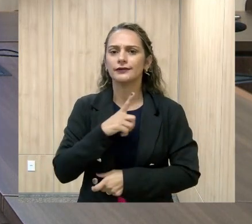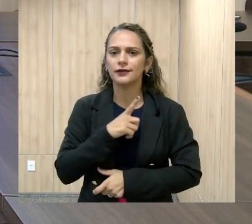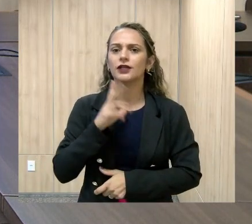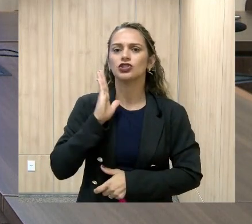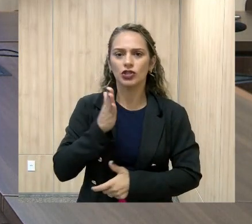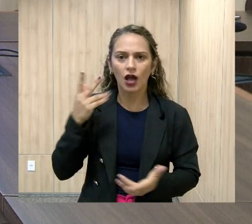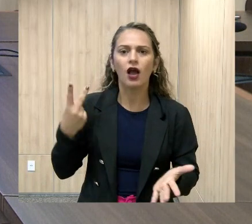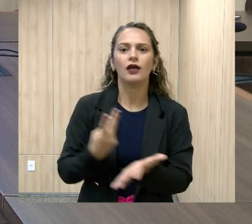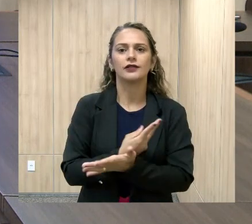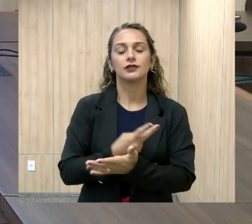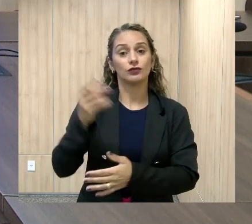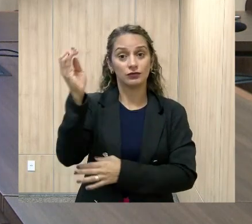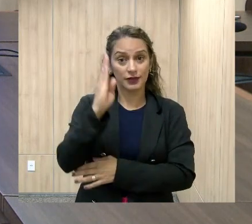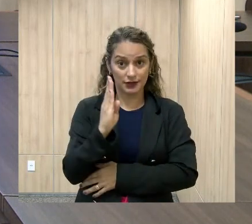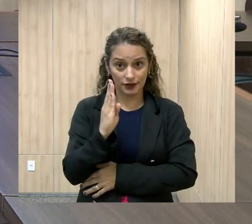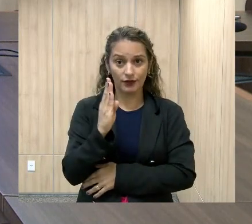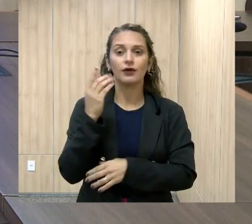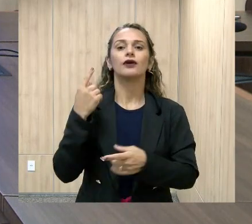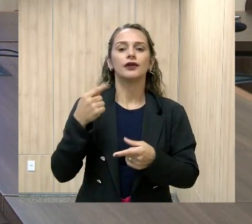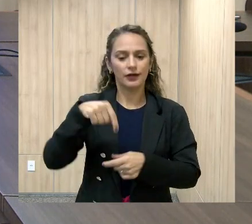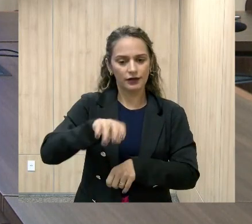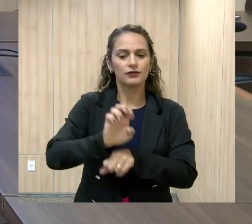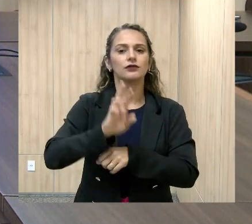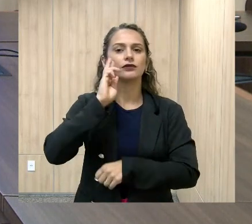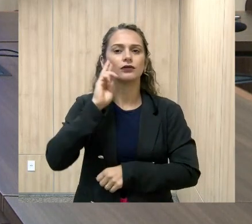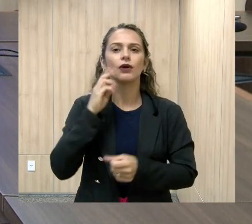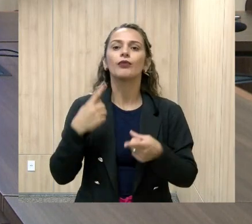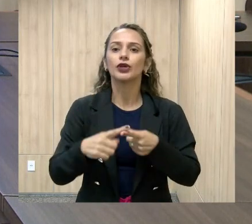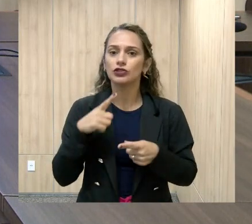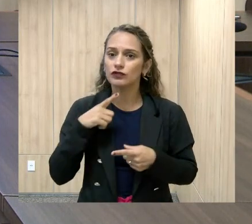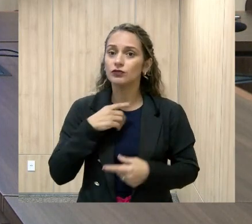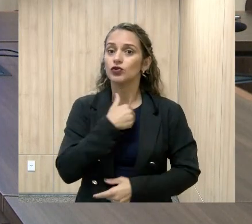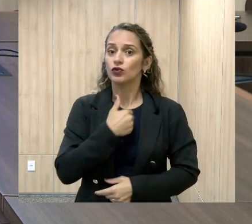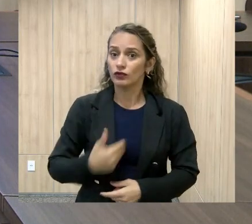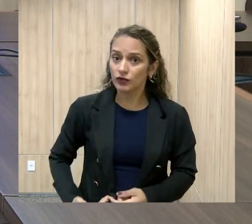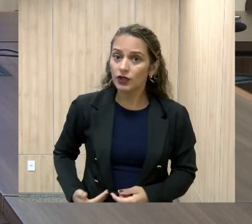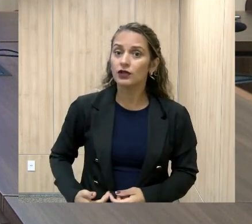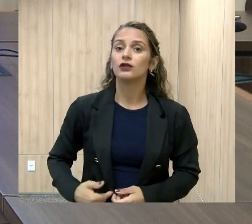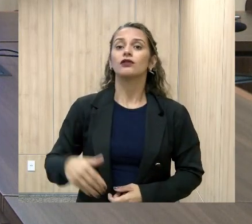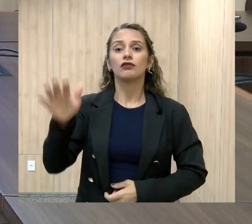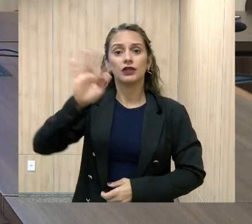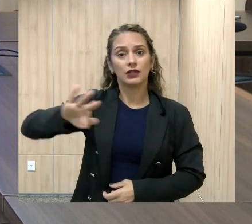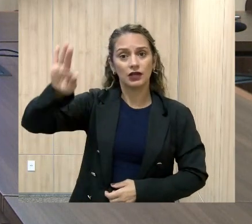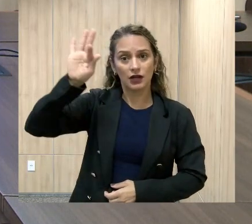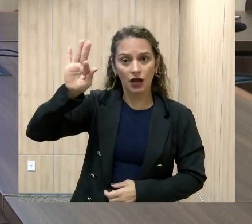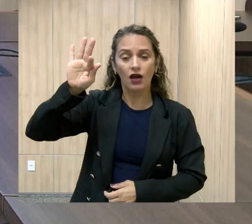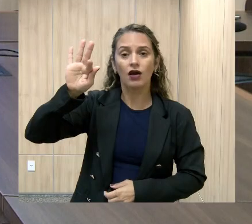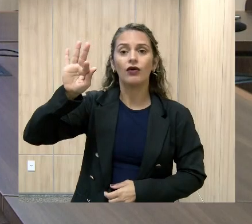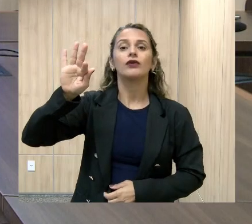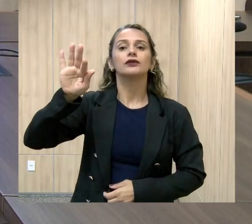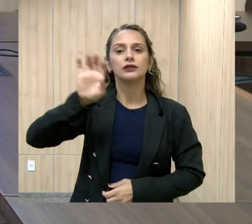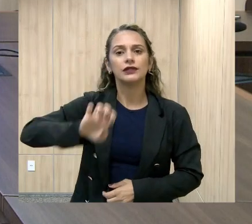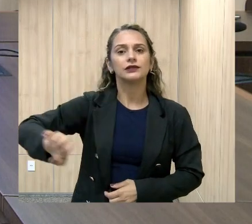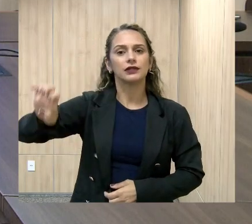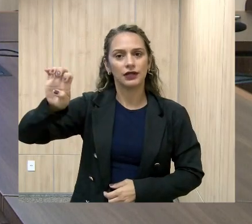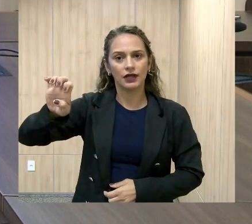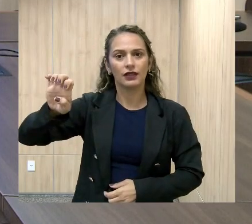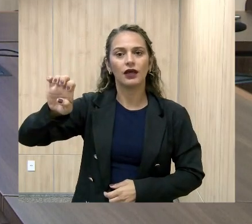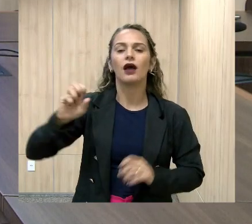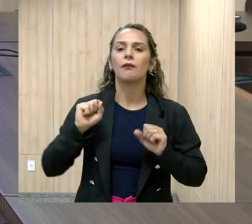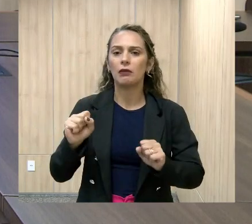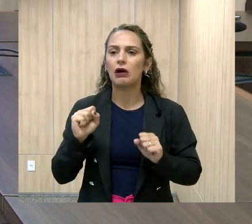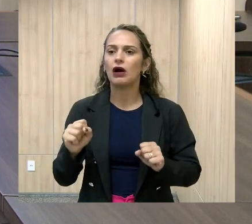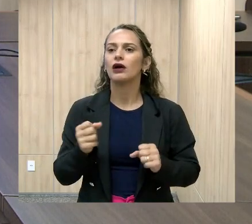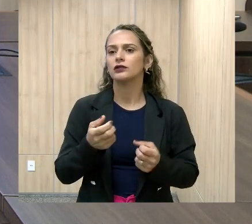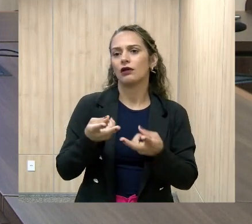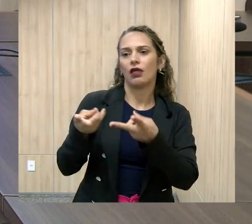públicas que aconteceu nesse país e aqui no estado de Rondônia foi porque nós tivemos um governo um governo federal da esquerda sim e